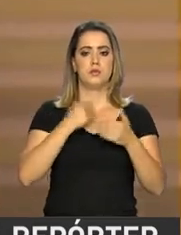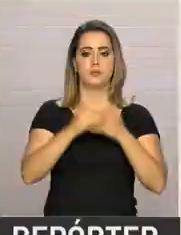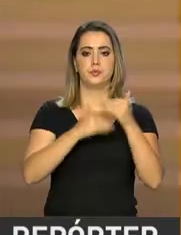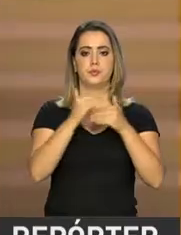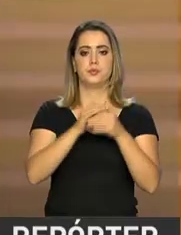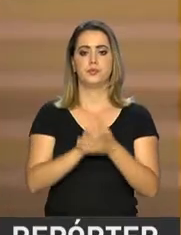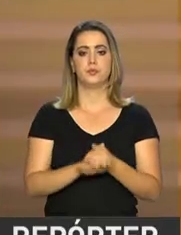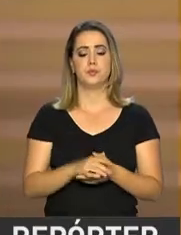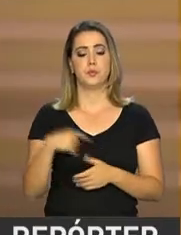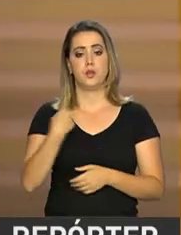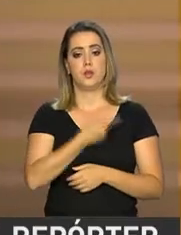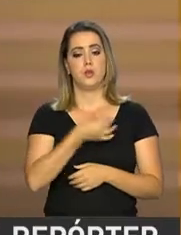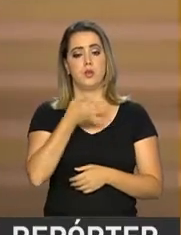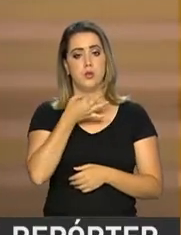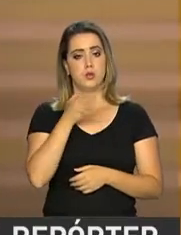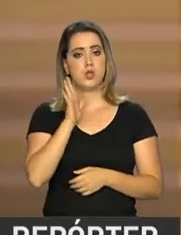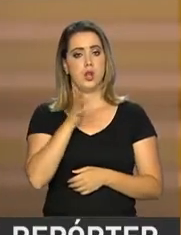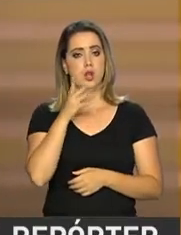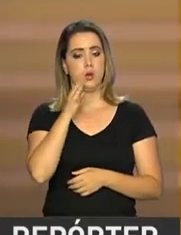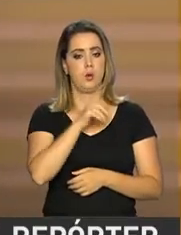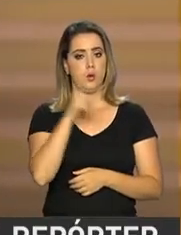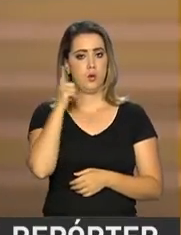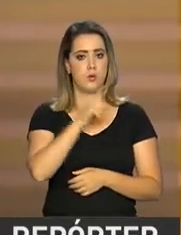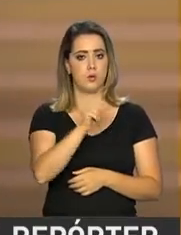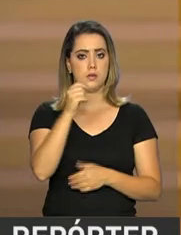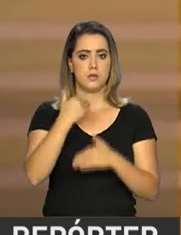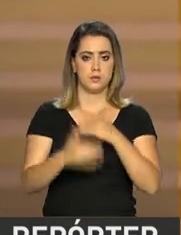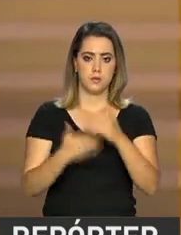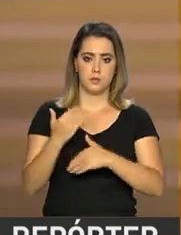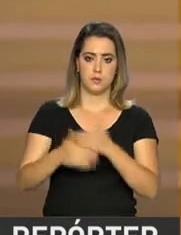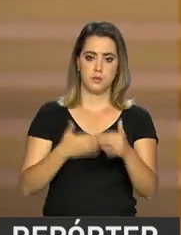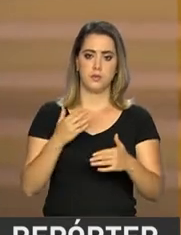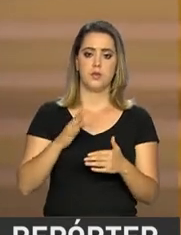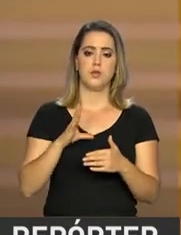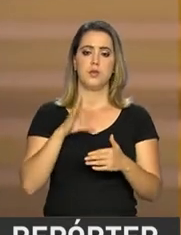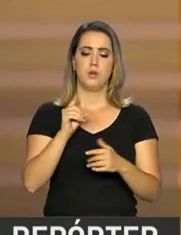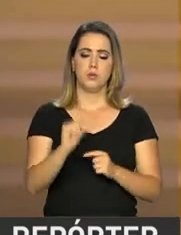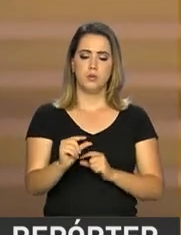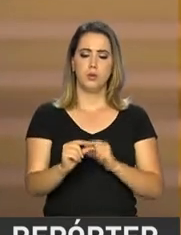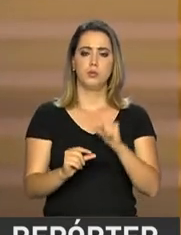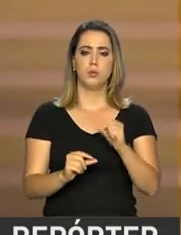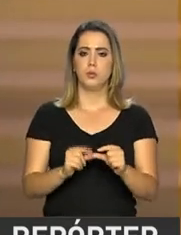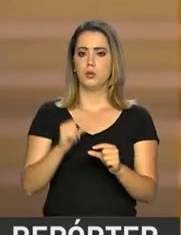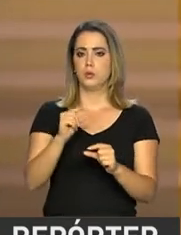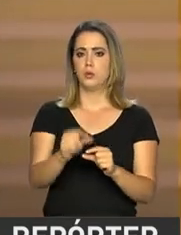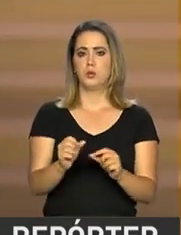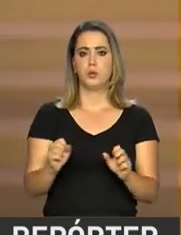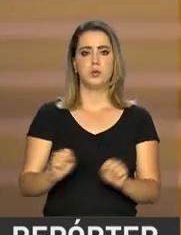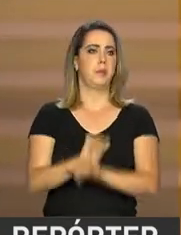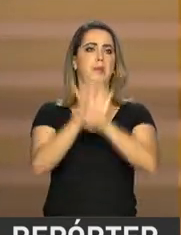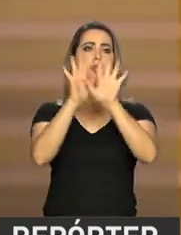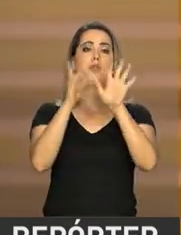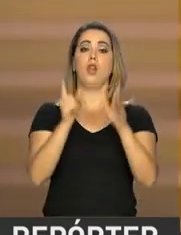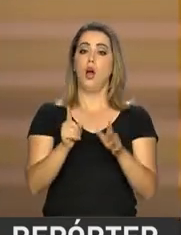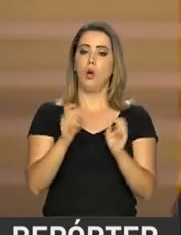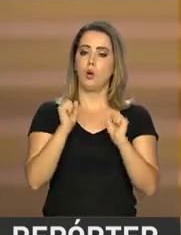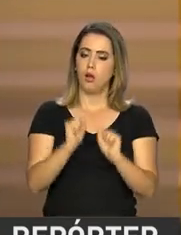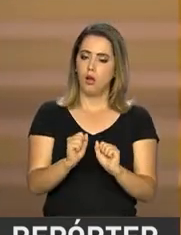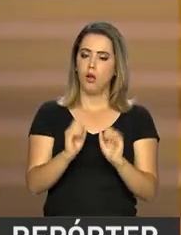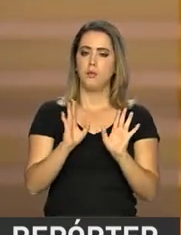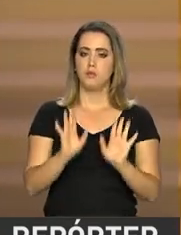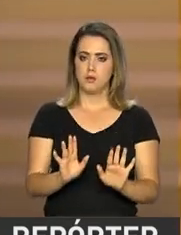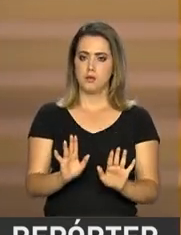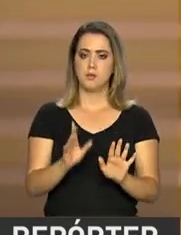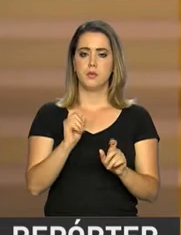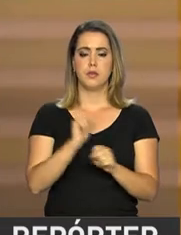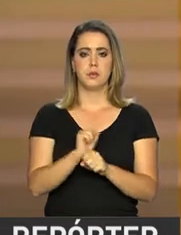recuperar eu acho que nós conseguimos um avanço é claro que é tudo passo a passo as coisas não tem milagre o que a gente tem que entender que não tem